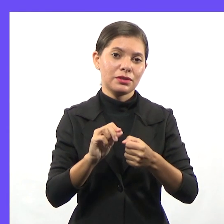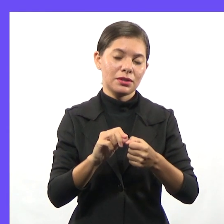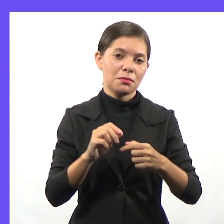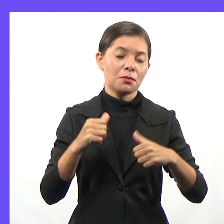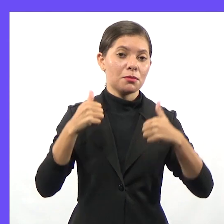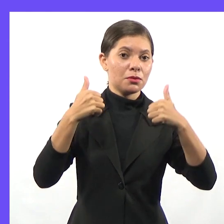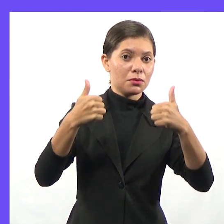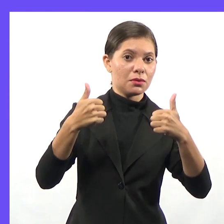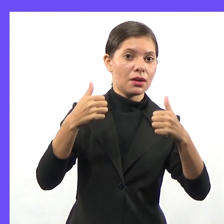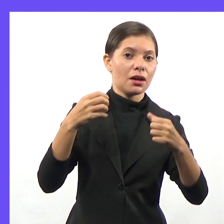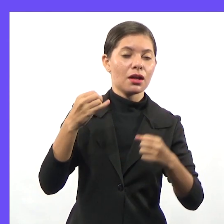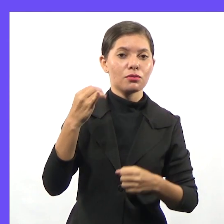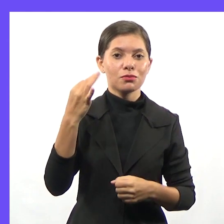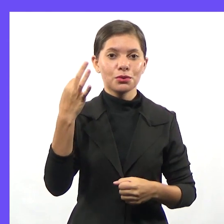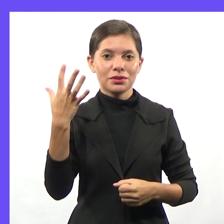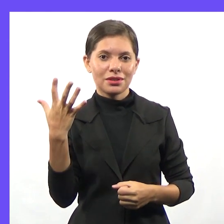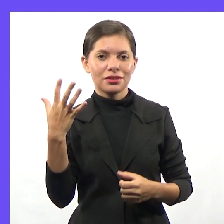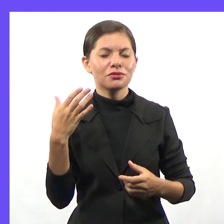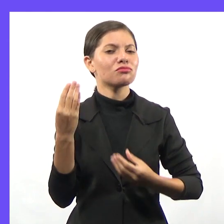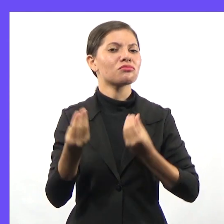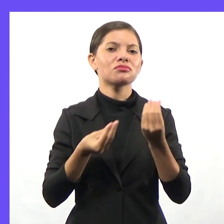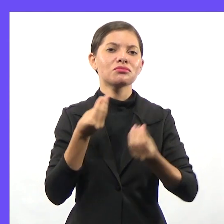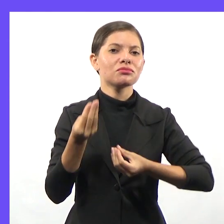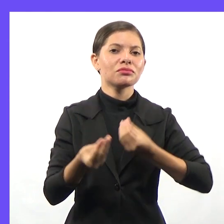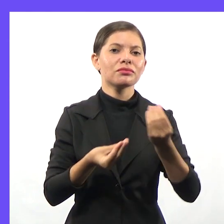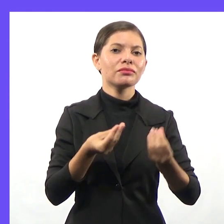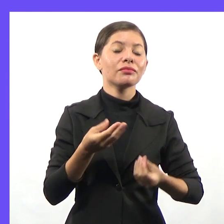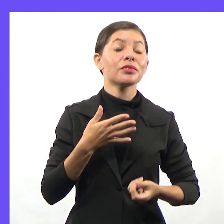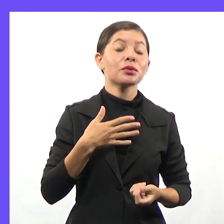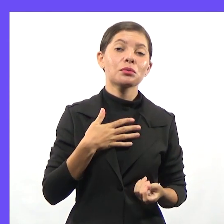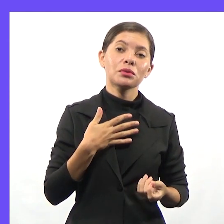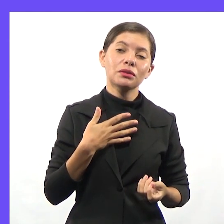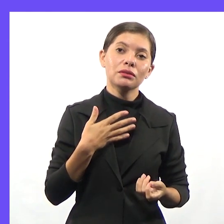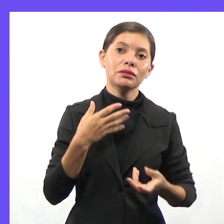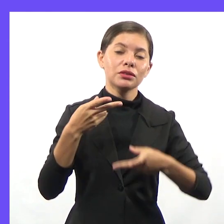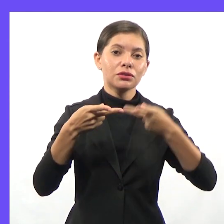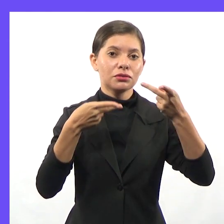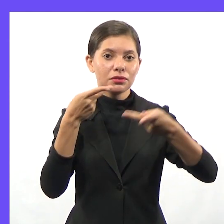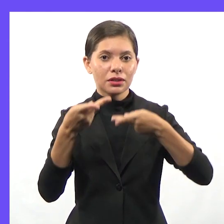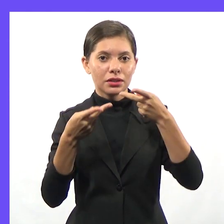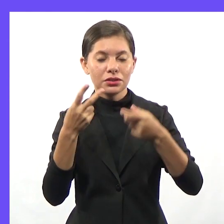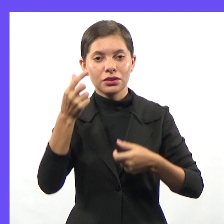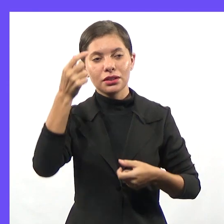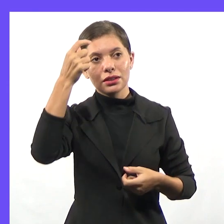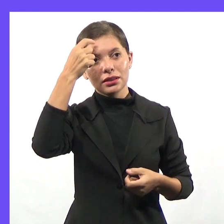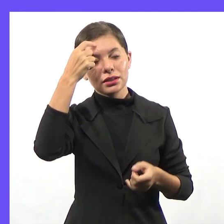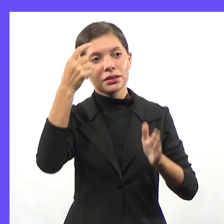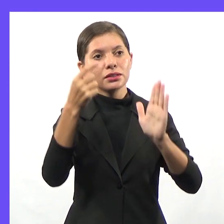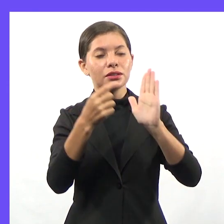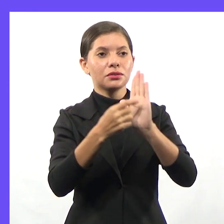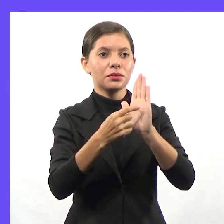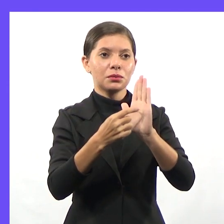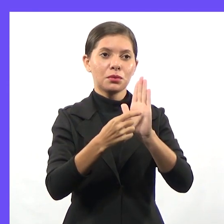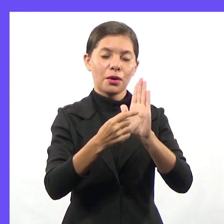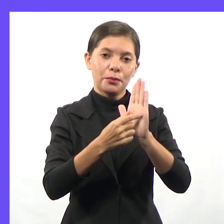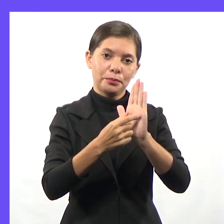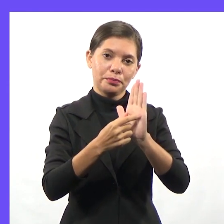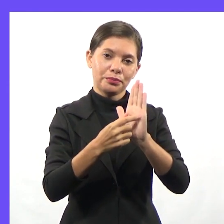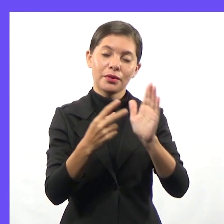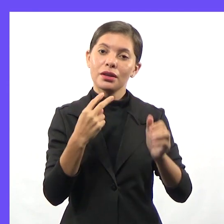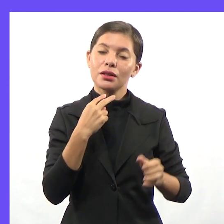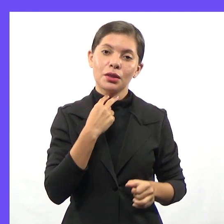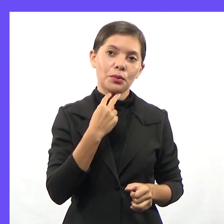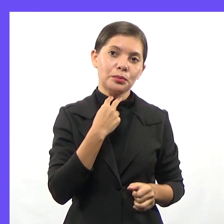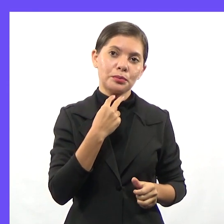de inteligência artificial, a gente não pode deixar de citar a moda que é o uso da inteligência artificial em